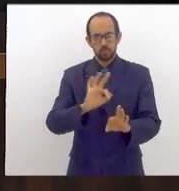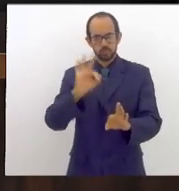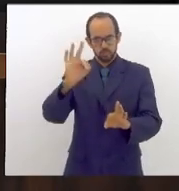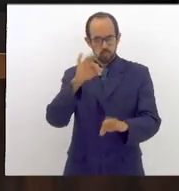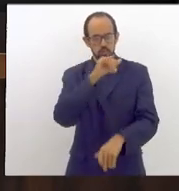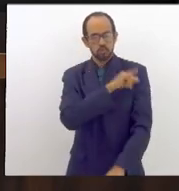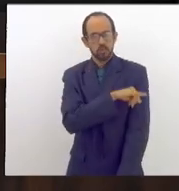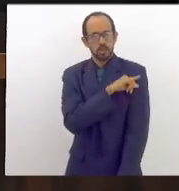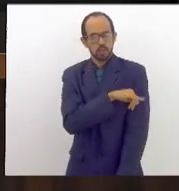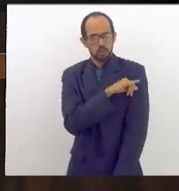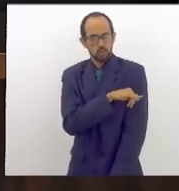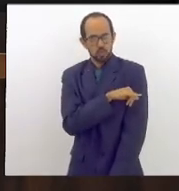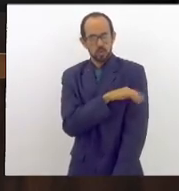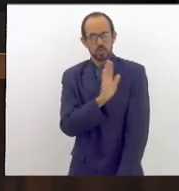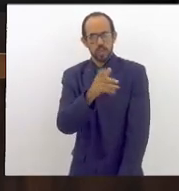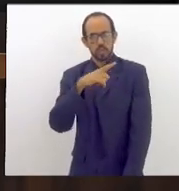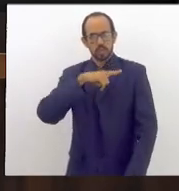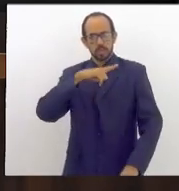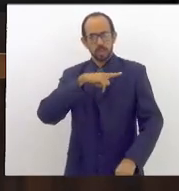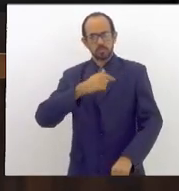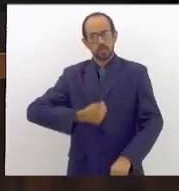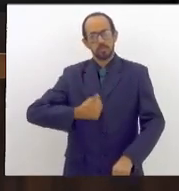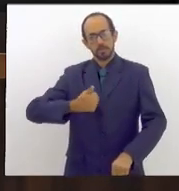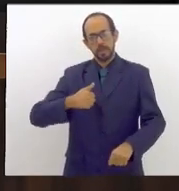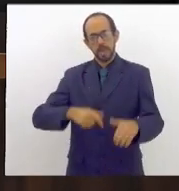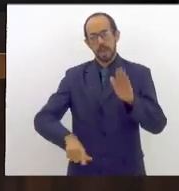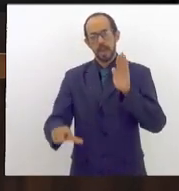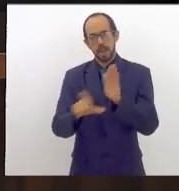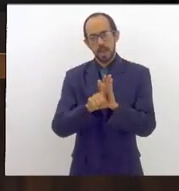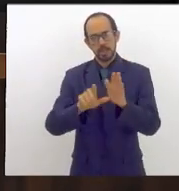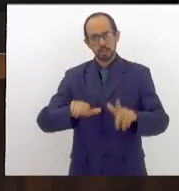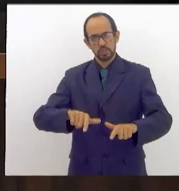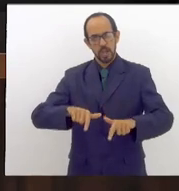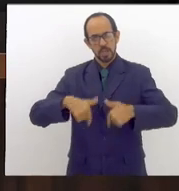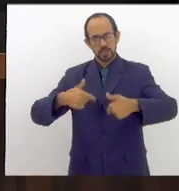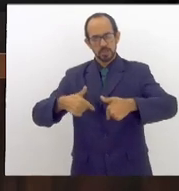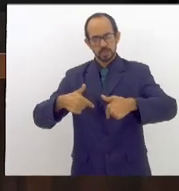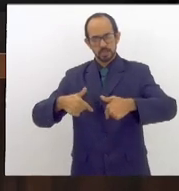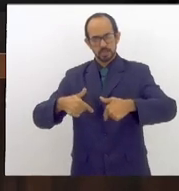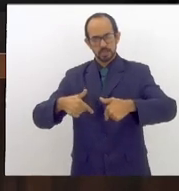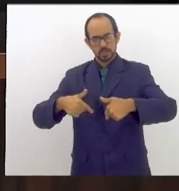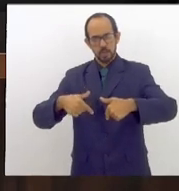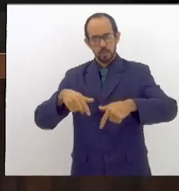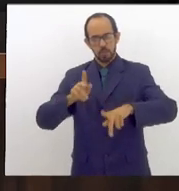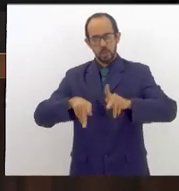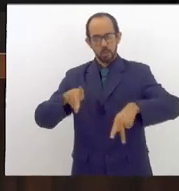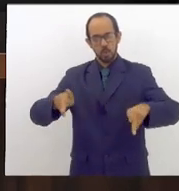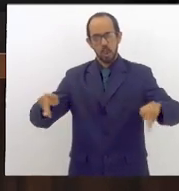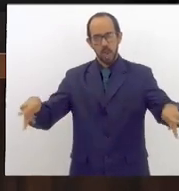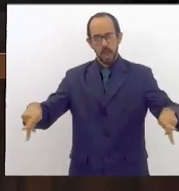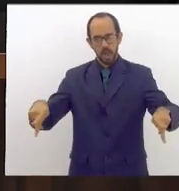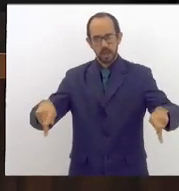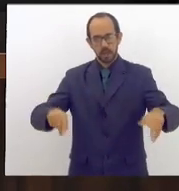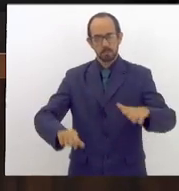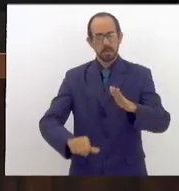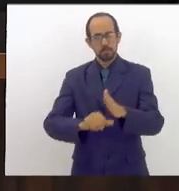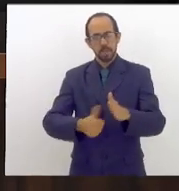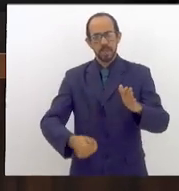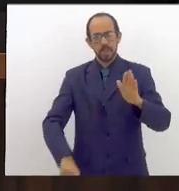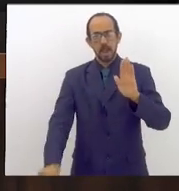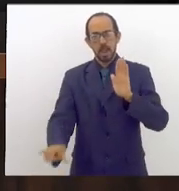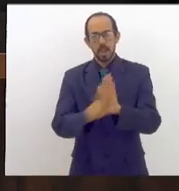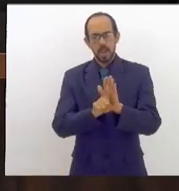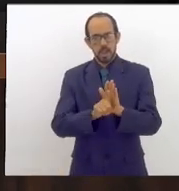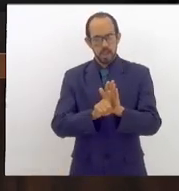já temos a primeira lei disse ativa Popular aprovada nessa legislatura a primeira lei do Povo sugerida pelo